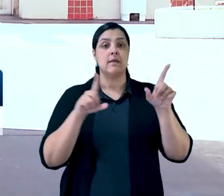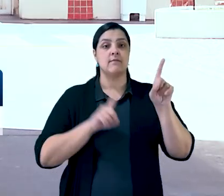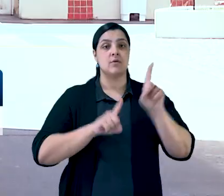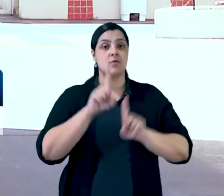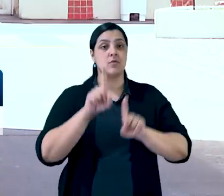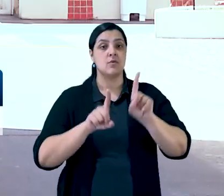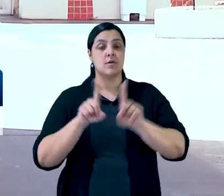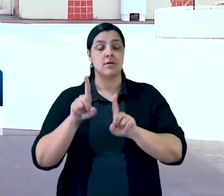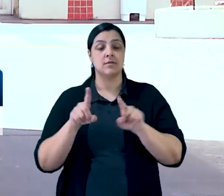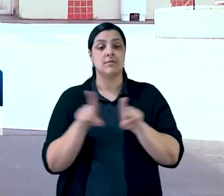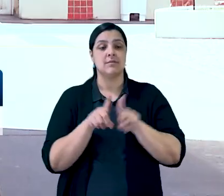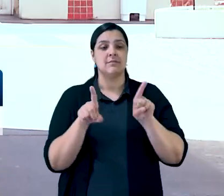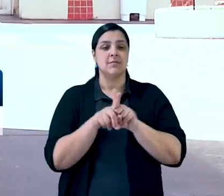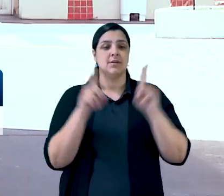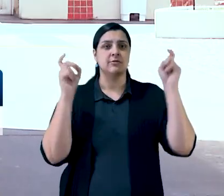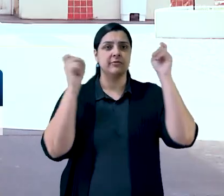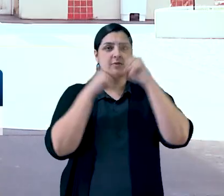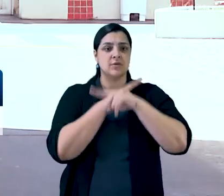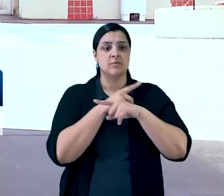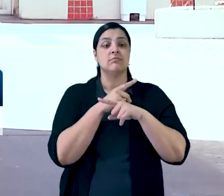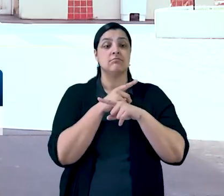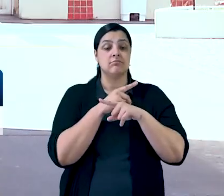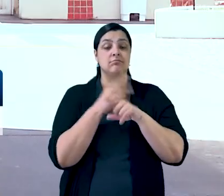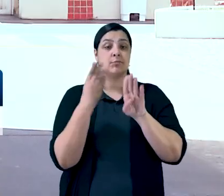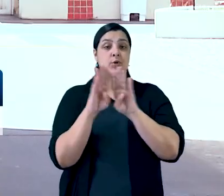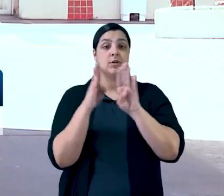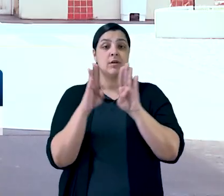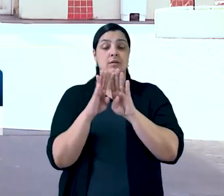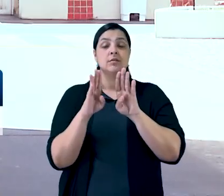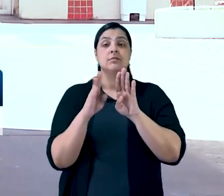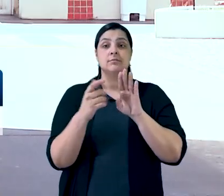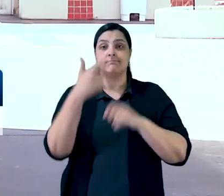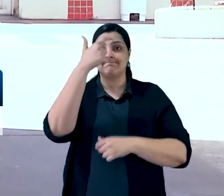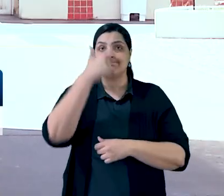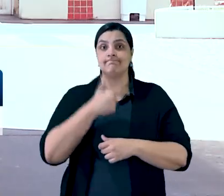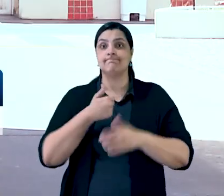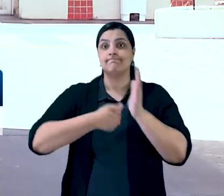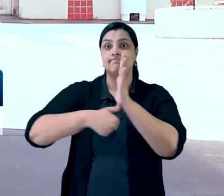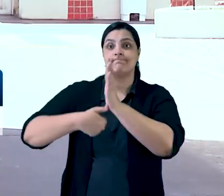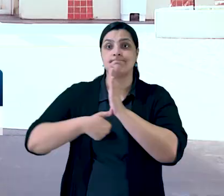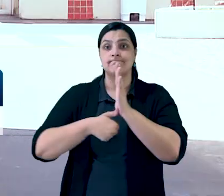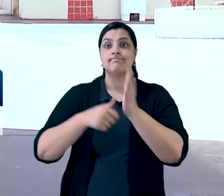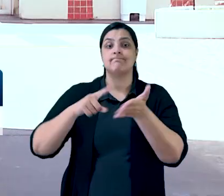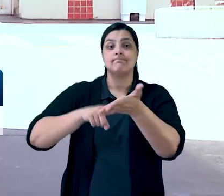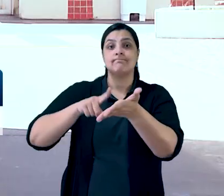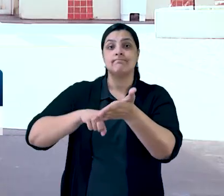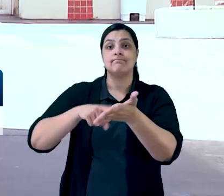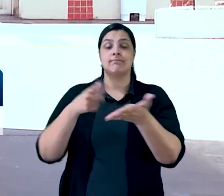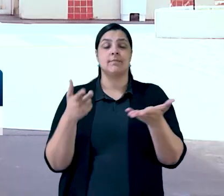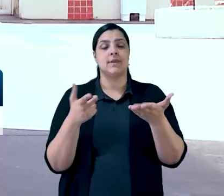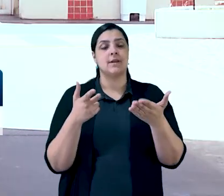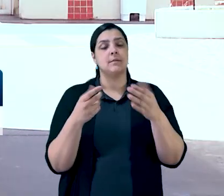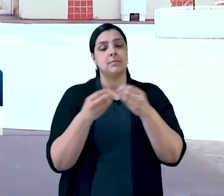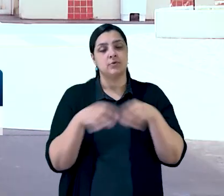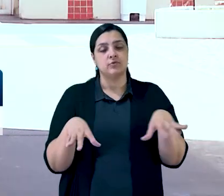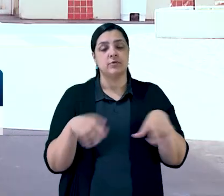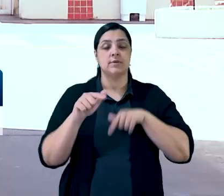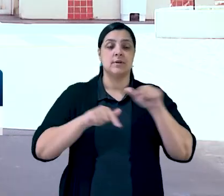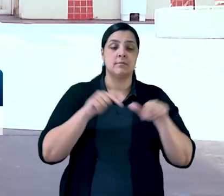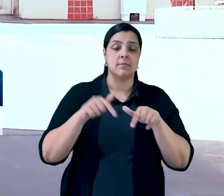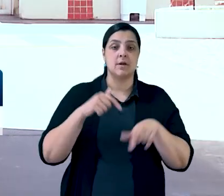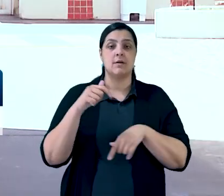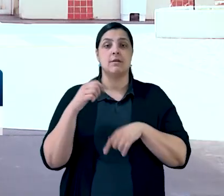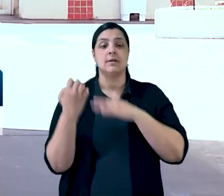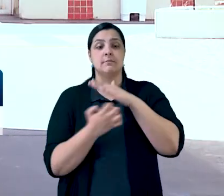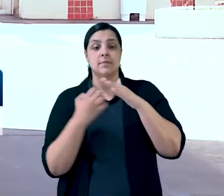livre concorrência, além de dificultar a adoção de portarias virtuais em condomínios, prejudicando empresas e